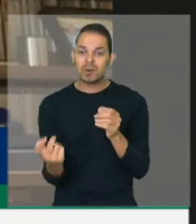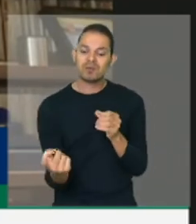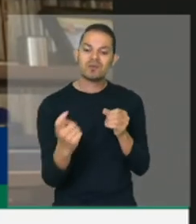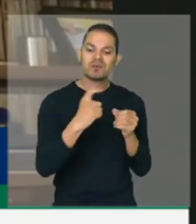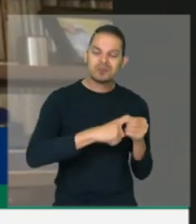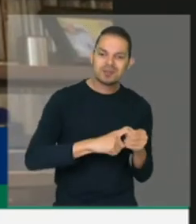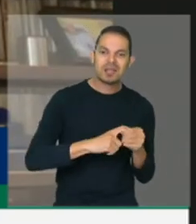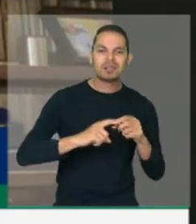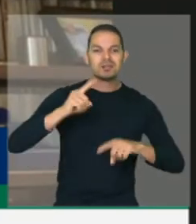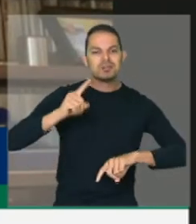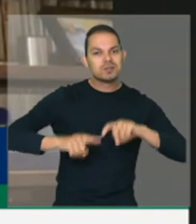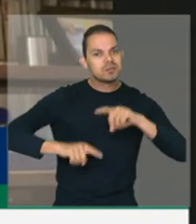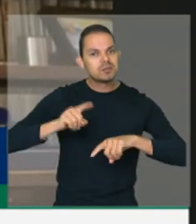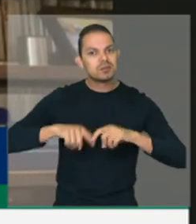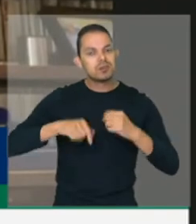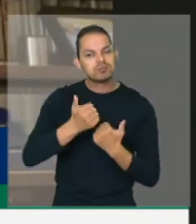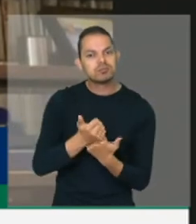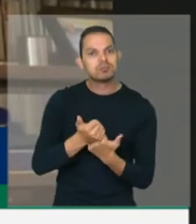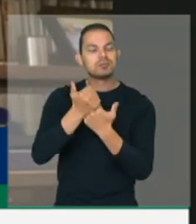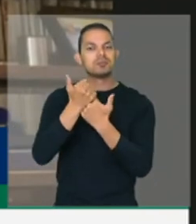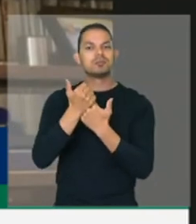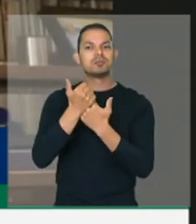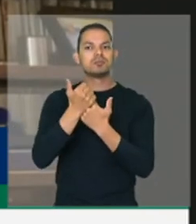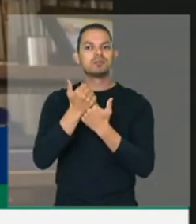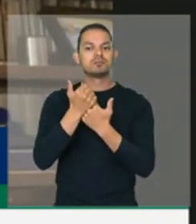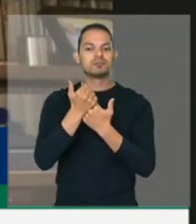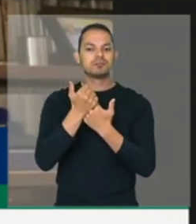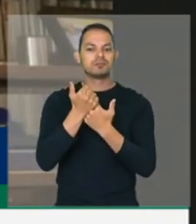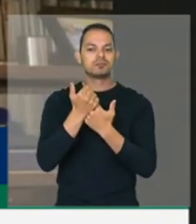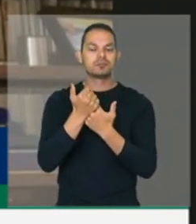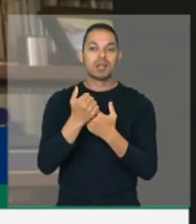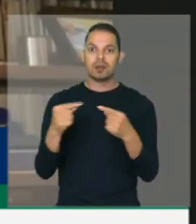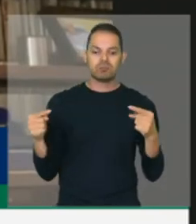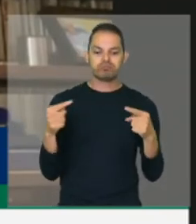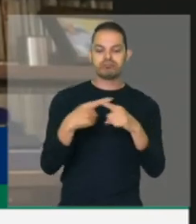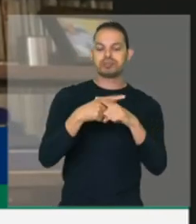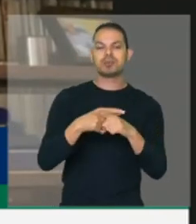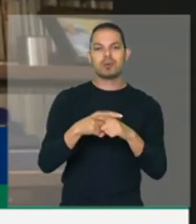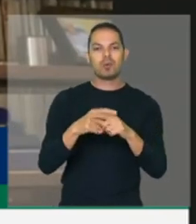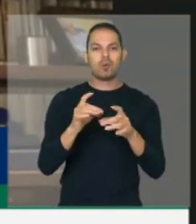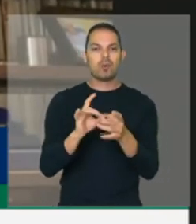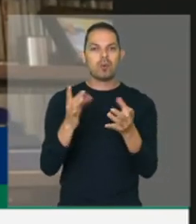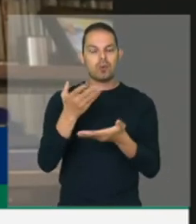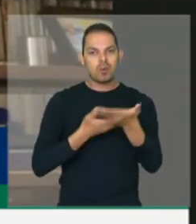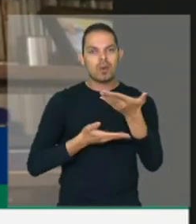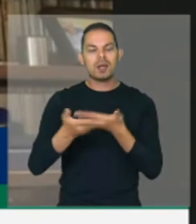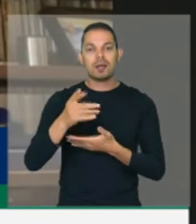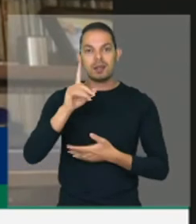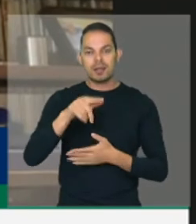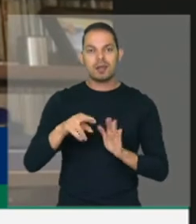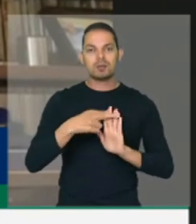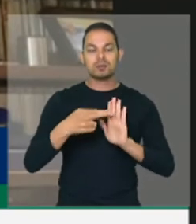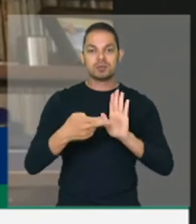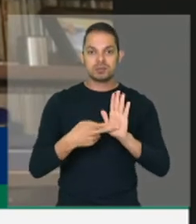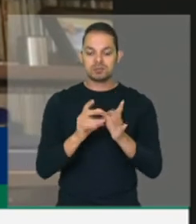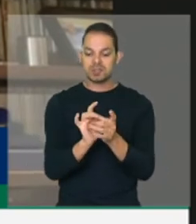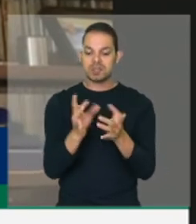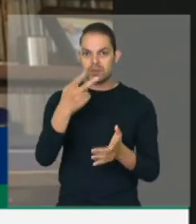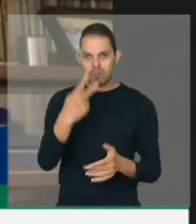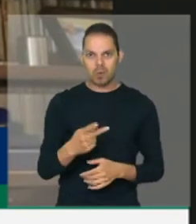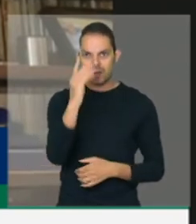desses instrumentos que sustentaram a ditadura militar e que não se coadunam com o regime democrático, como é o regime democrático